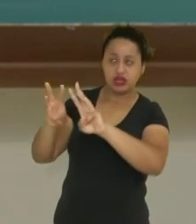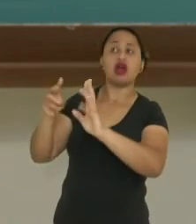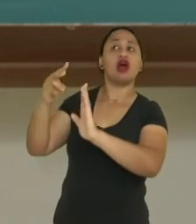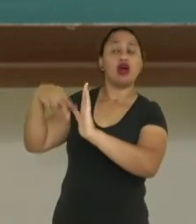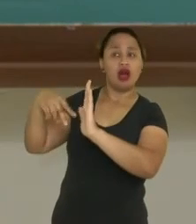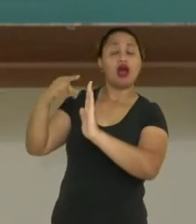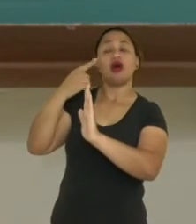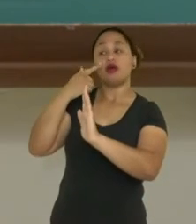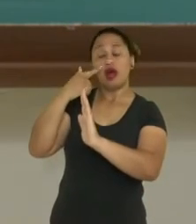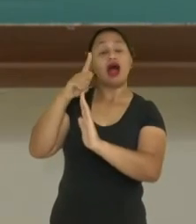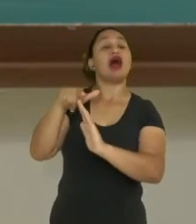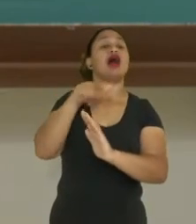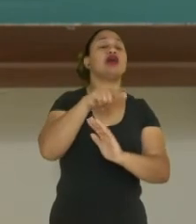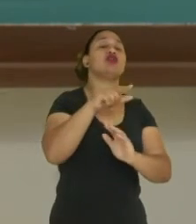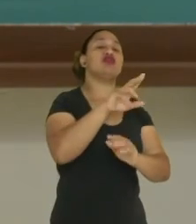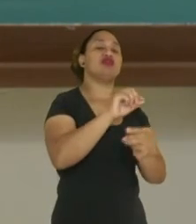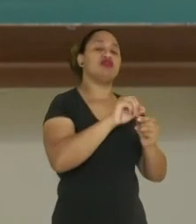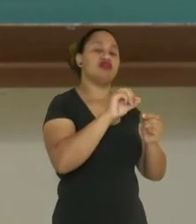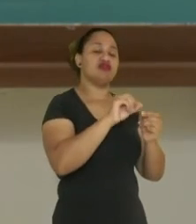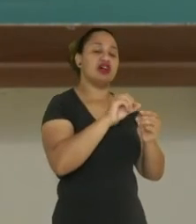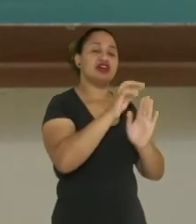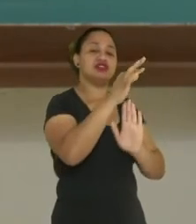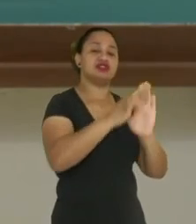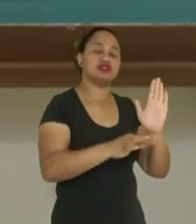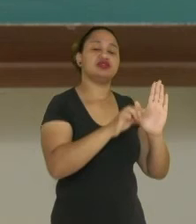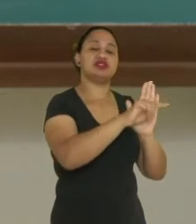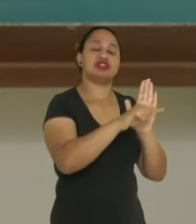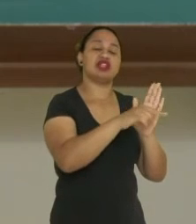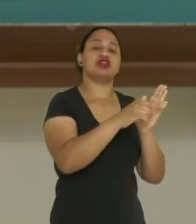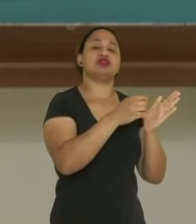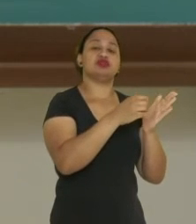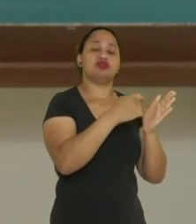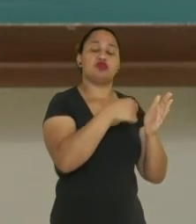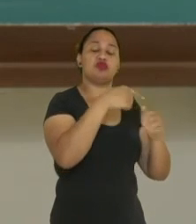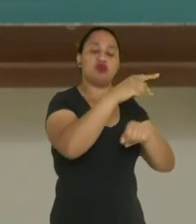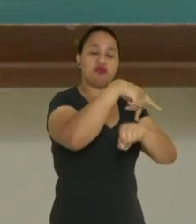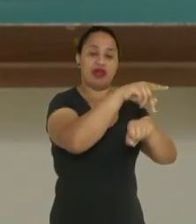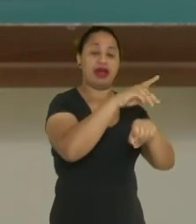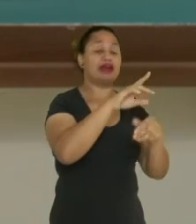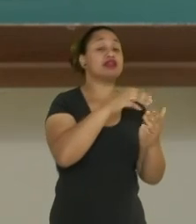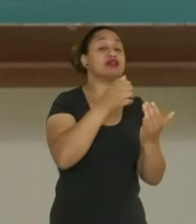Brasil faz parte, ele é um Estado membro da ONU. Então, ele